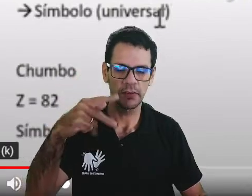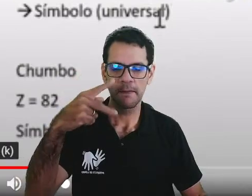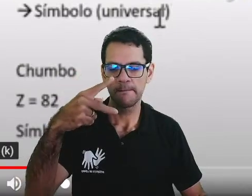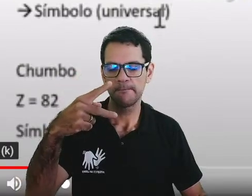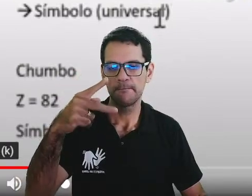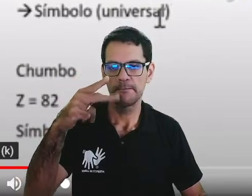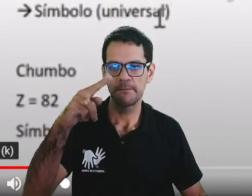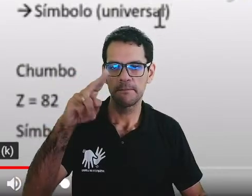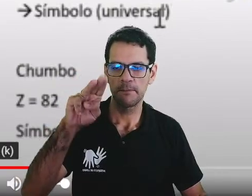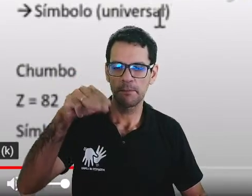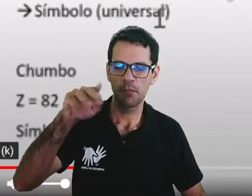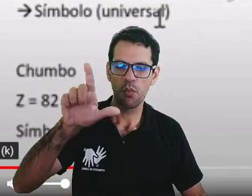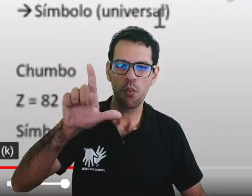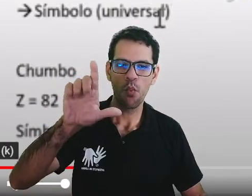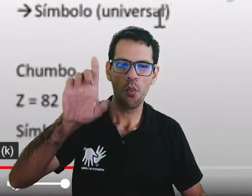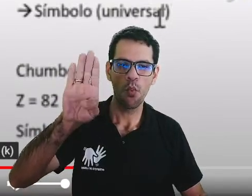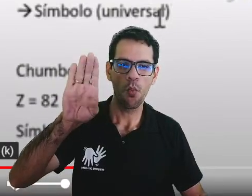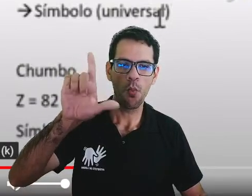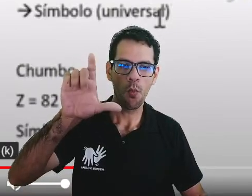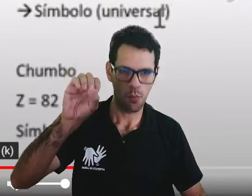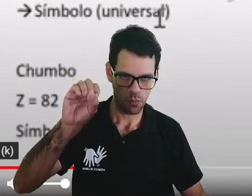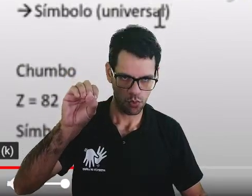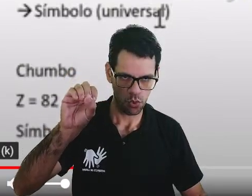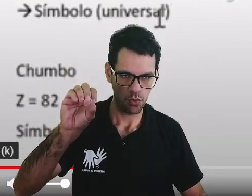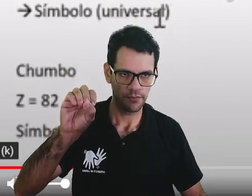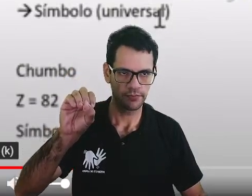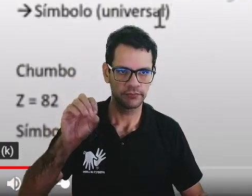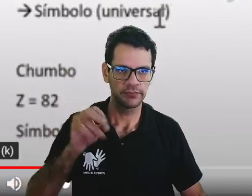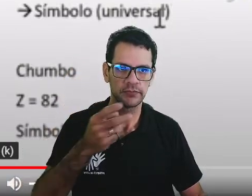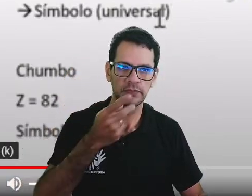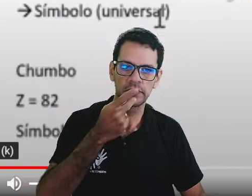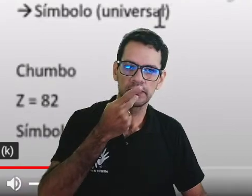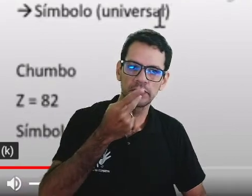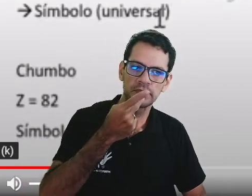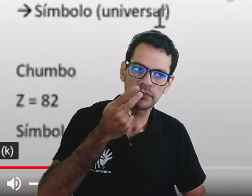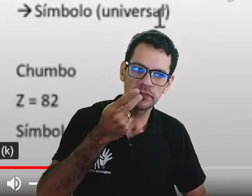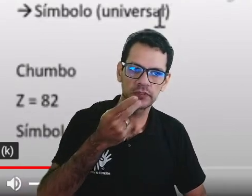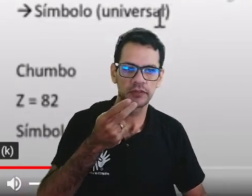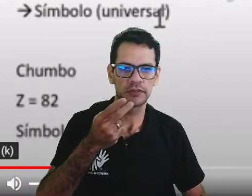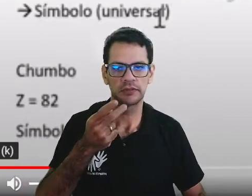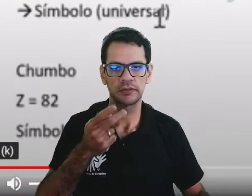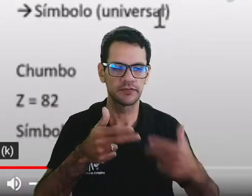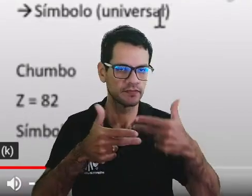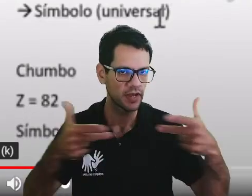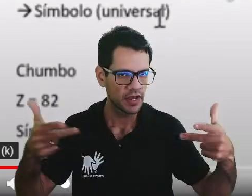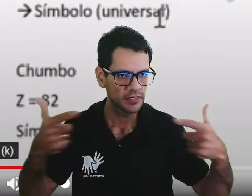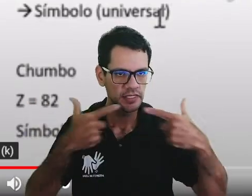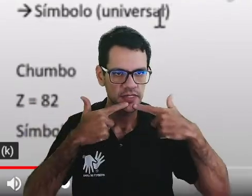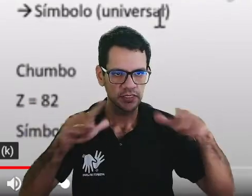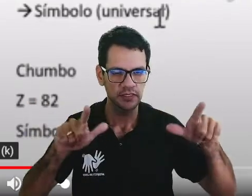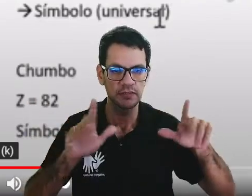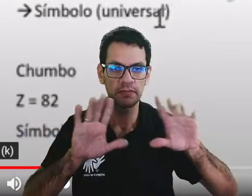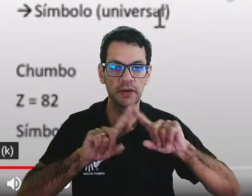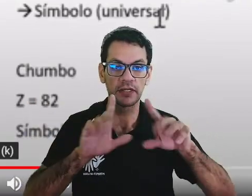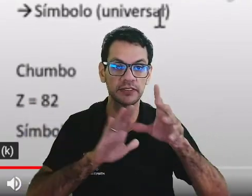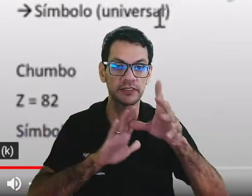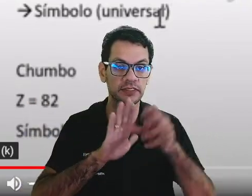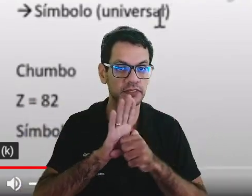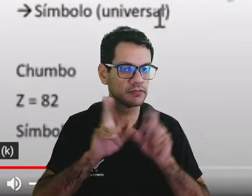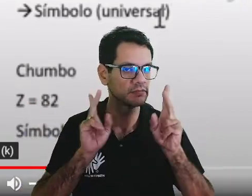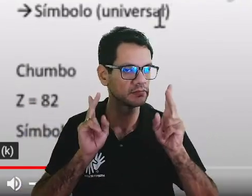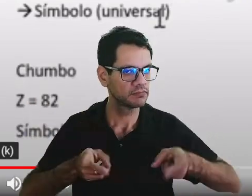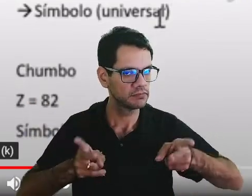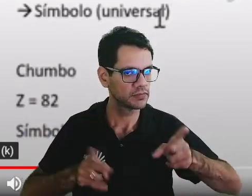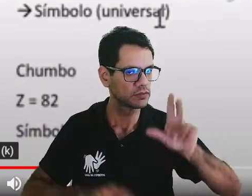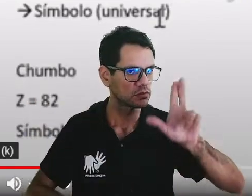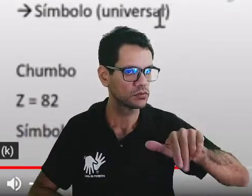símbolo aqui Pb. Então, você pode falar chumbo em diversas línguas, mas o símbolo vai ser sempre o mesmo, então ele não vai mudar, é